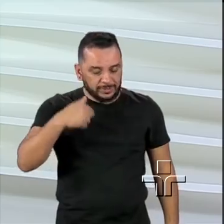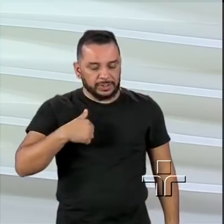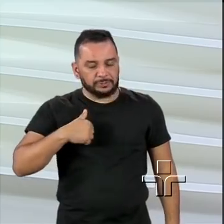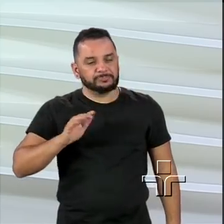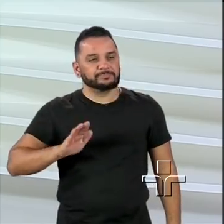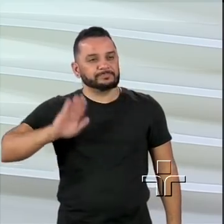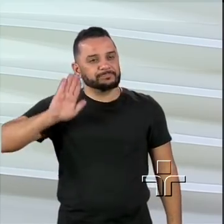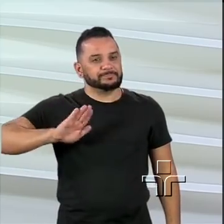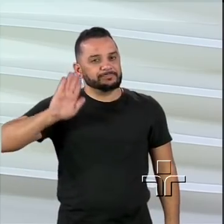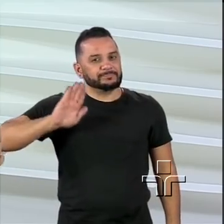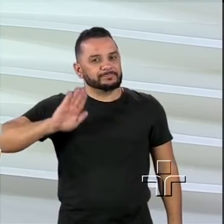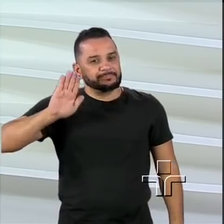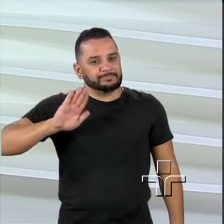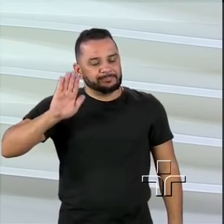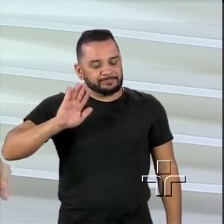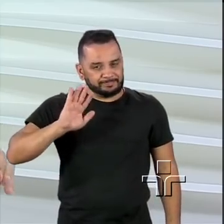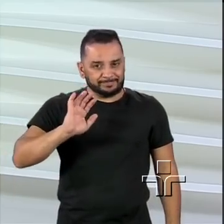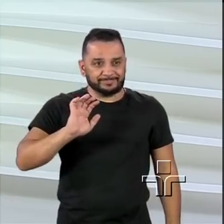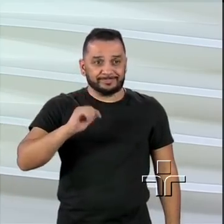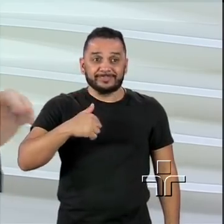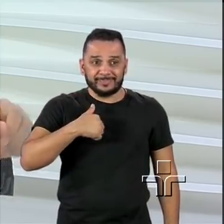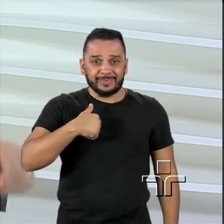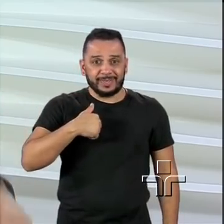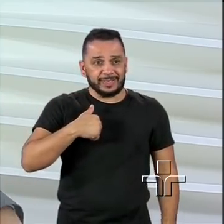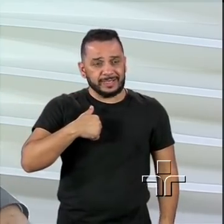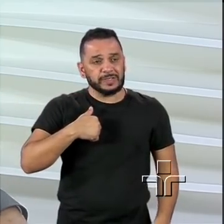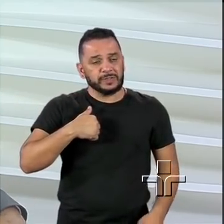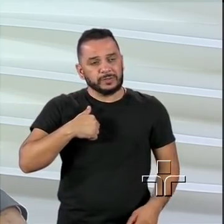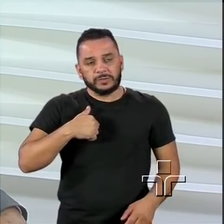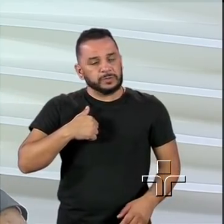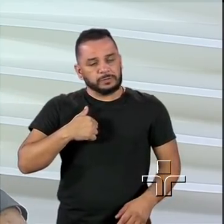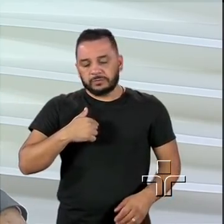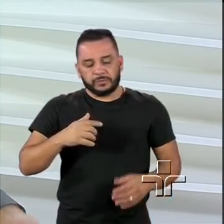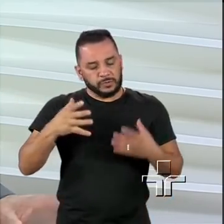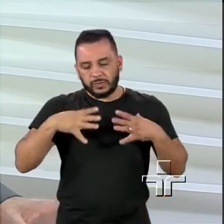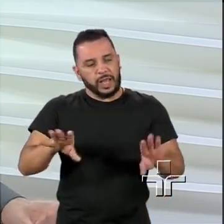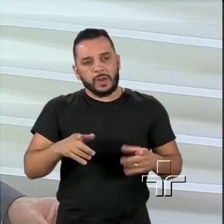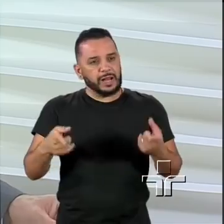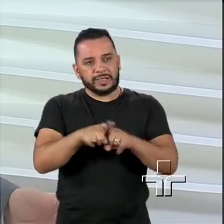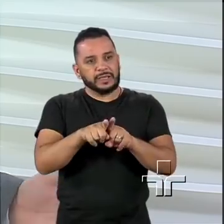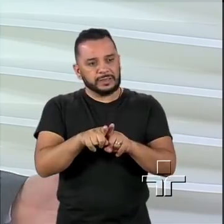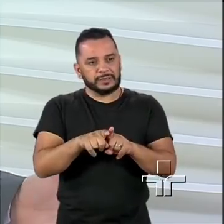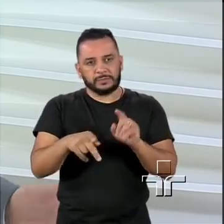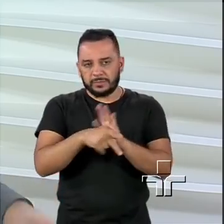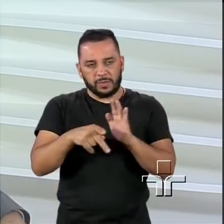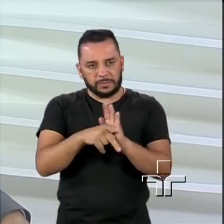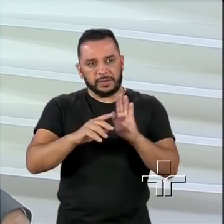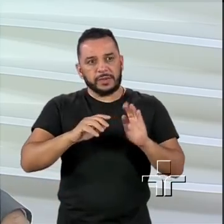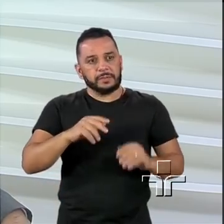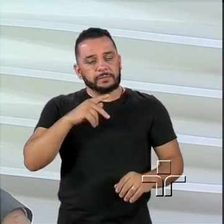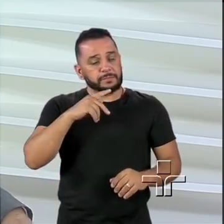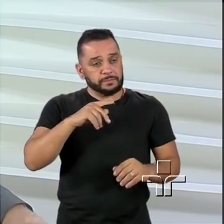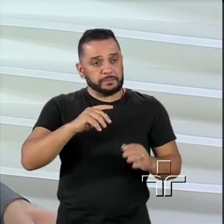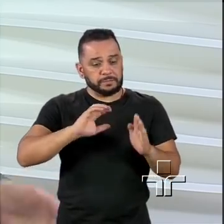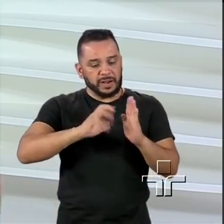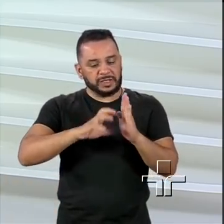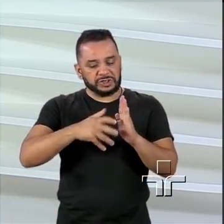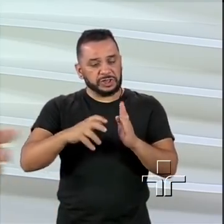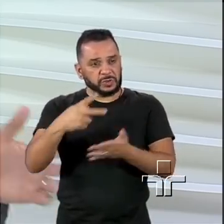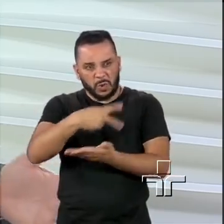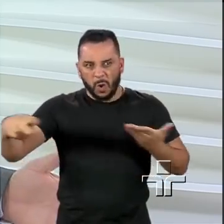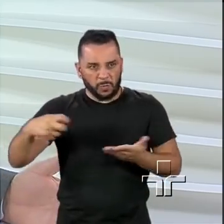candidato, chance zero de qualquer aliança com qualquer partido golpista. O PMDB, o MDB, na verdade é